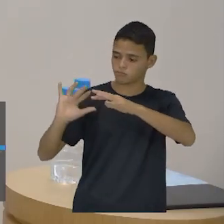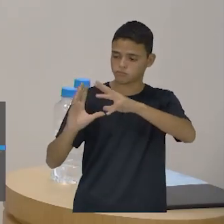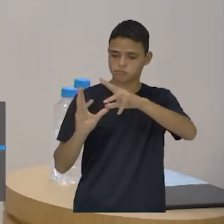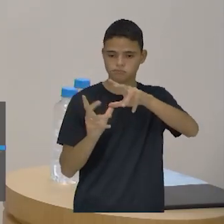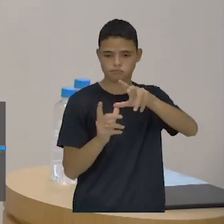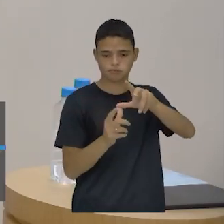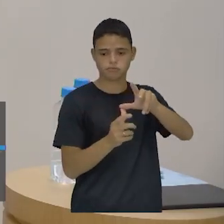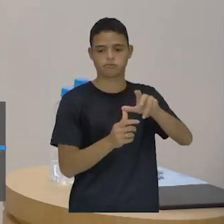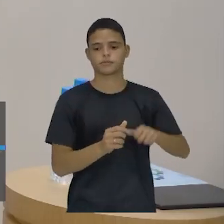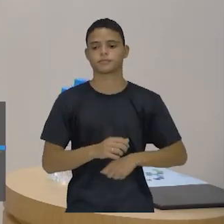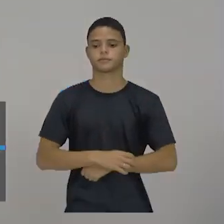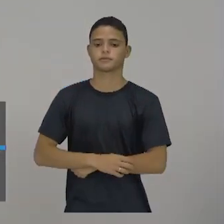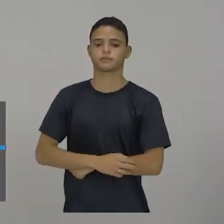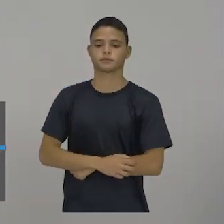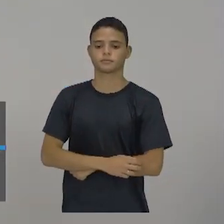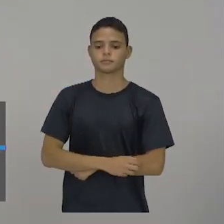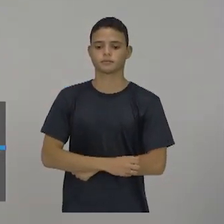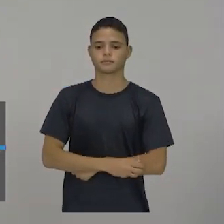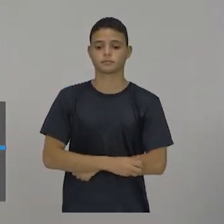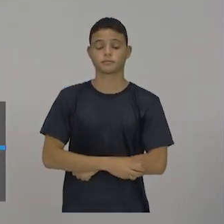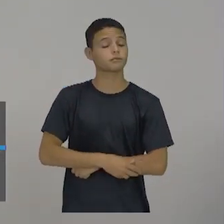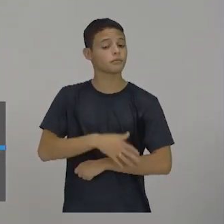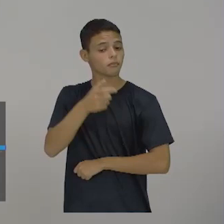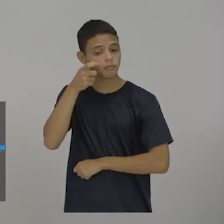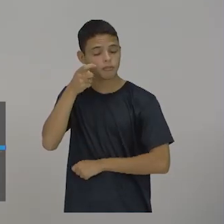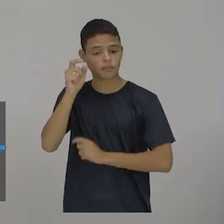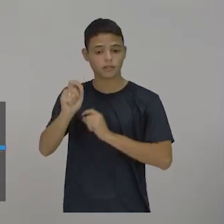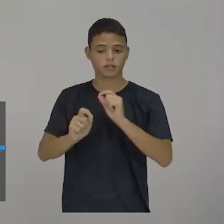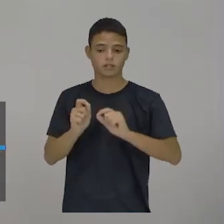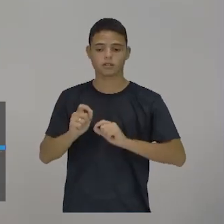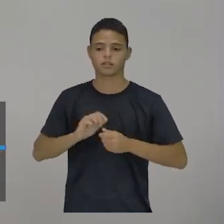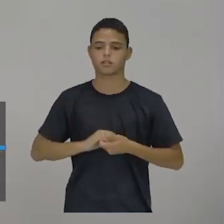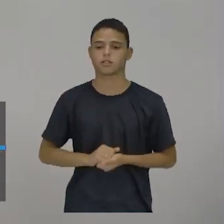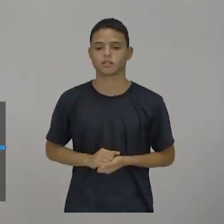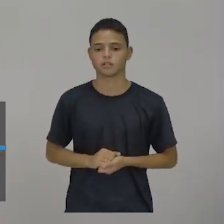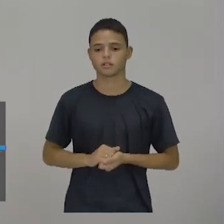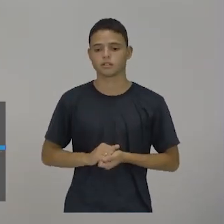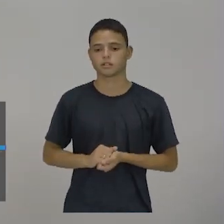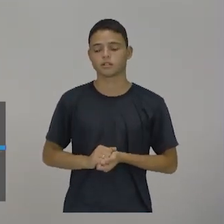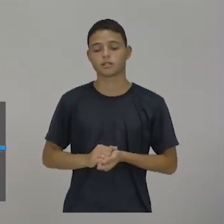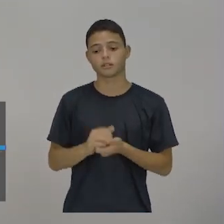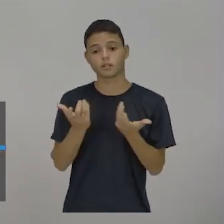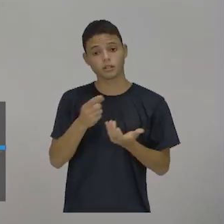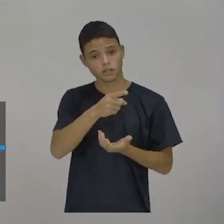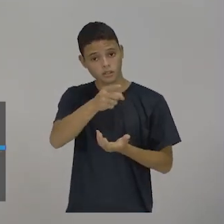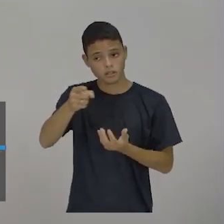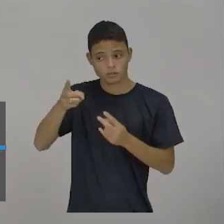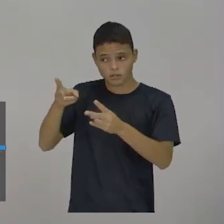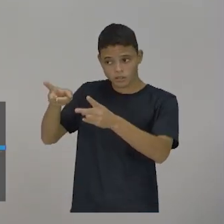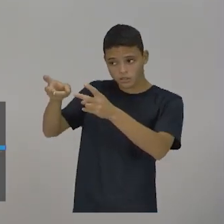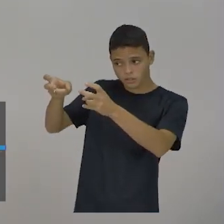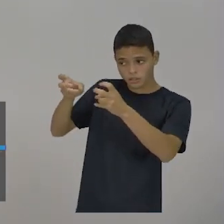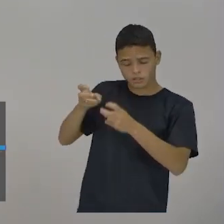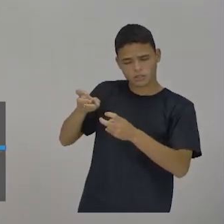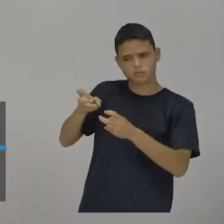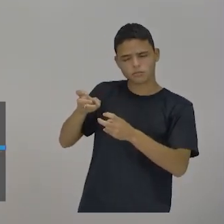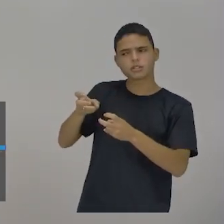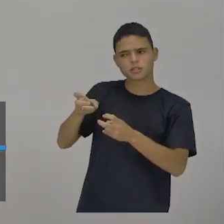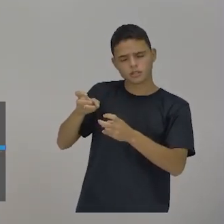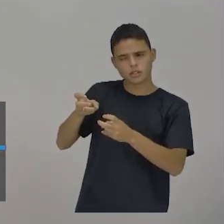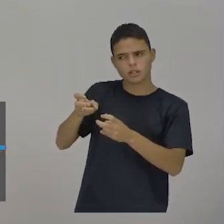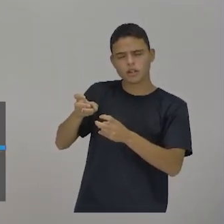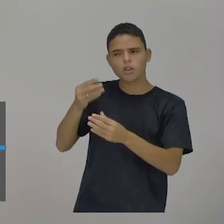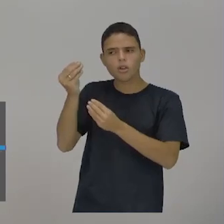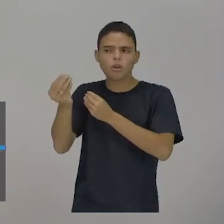extraterrestre. Bacana, gostei. Eu achei interessante, até deixei a parte da legenda, porque eu queria que vocês percebessem a situação. Normalmente, né,